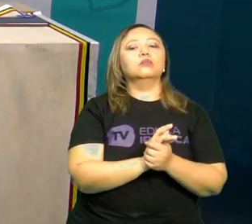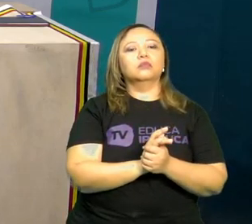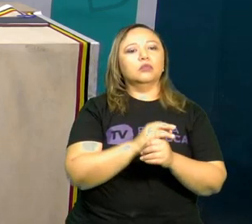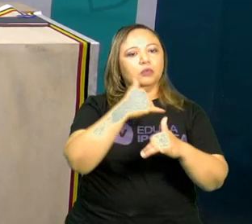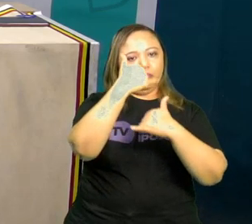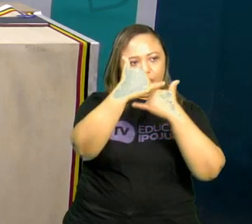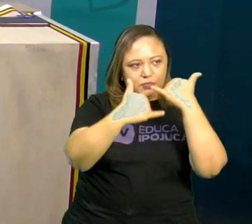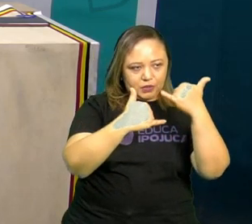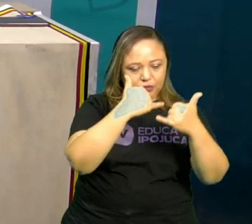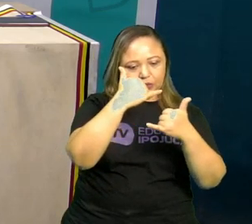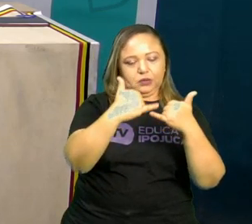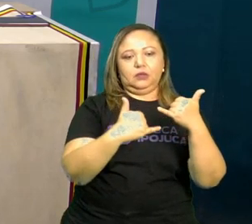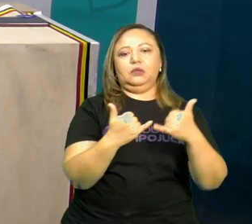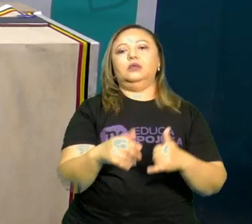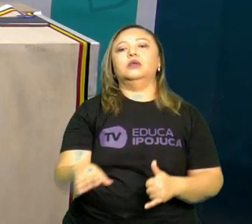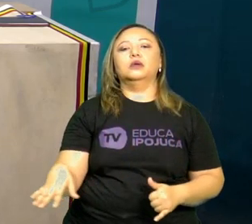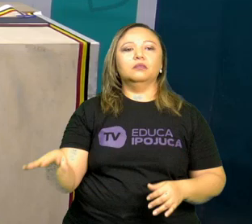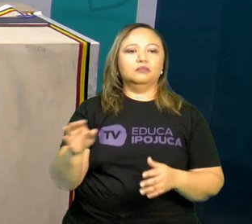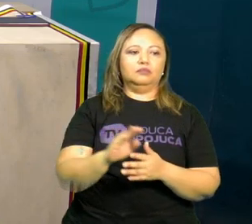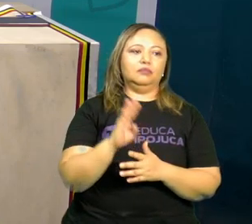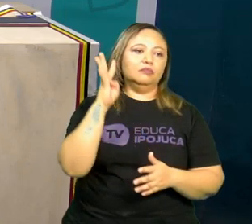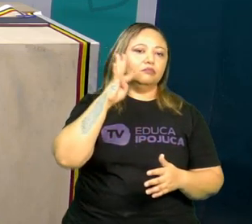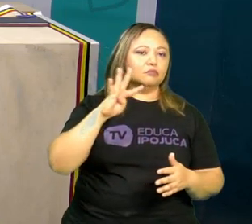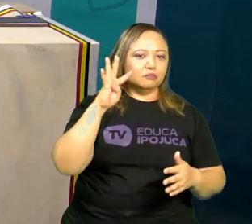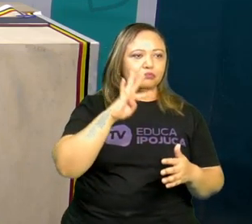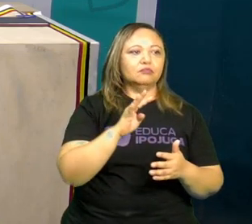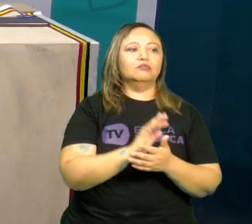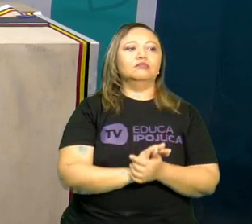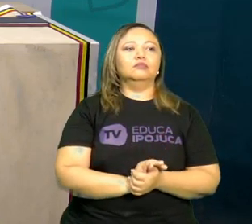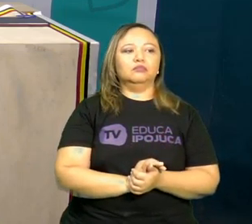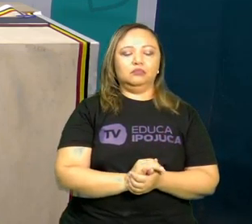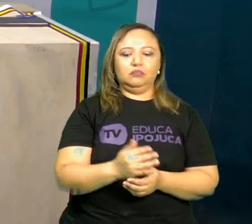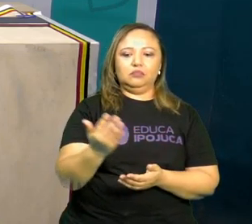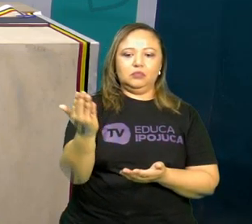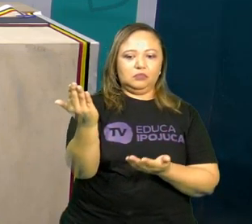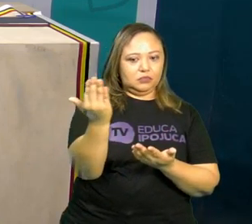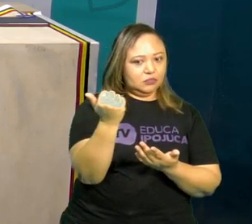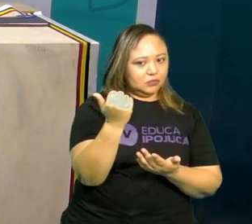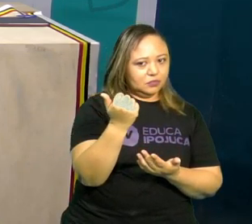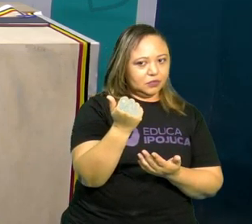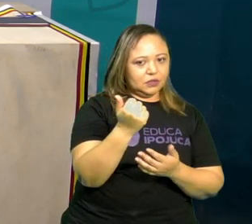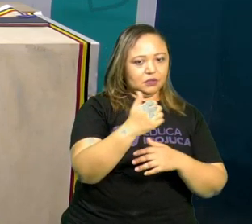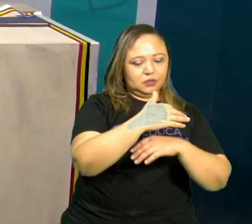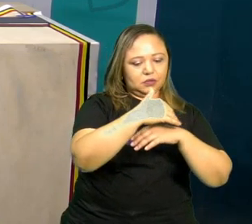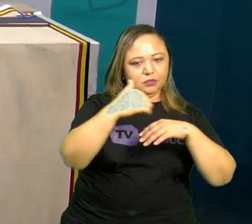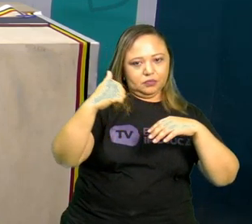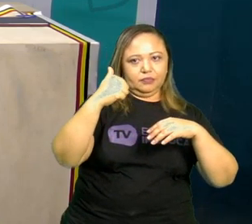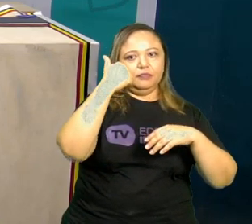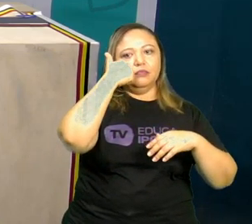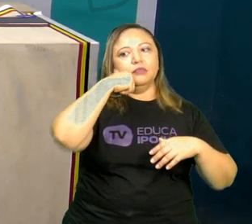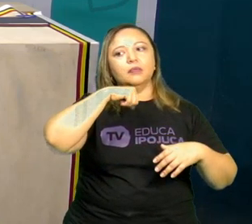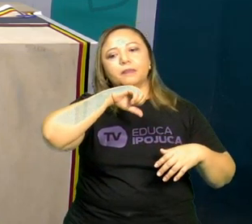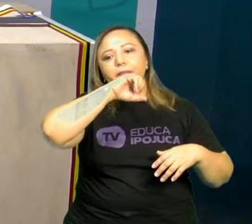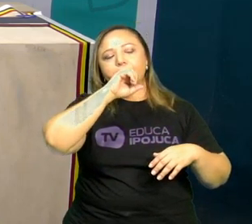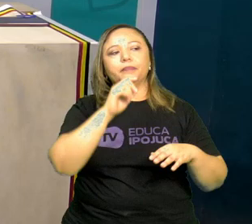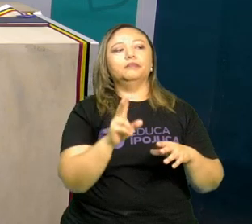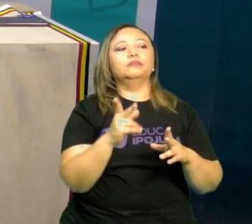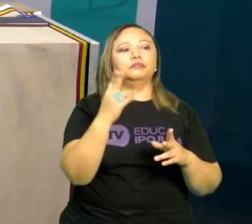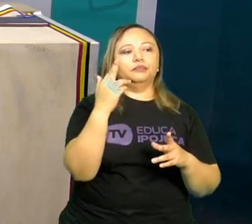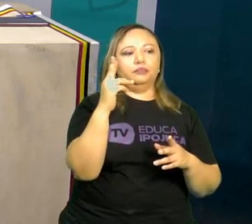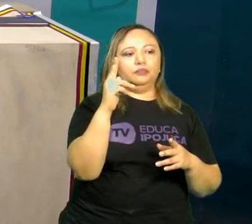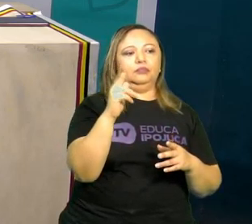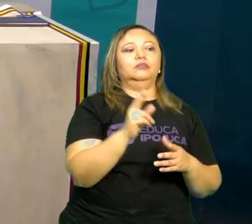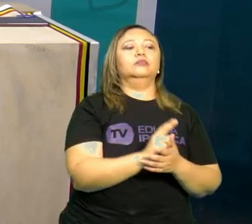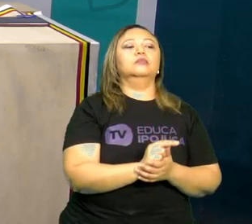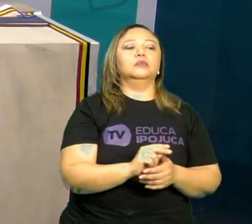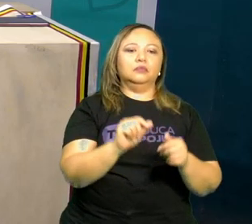fazer essa brincadeira bem legal Certo meus amores chame a mamãe chama os irmãozinho e